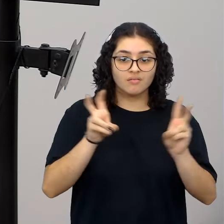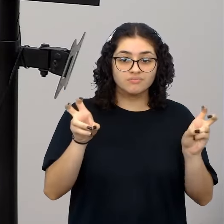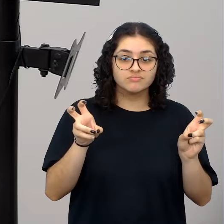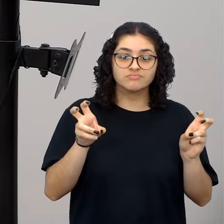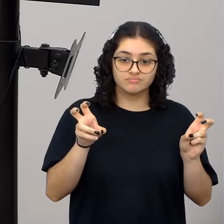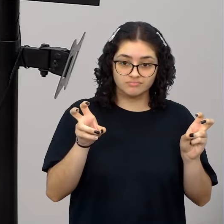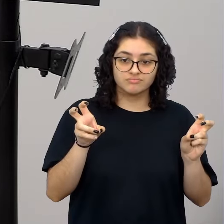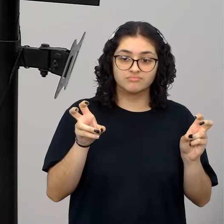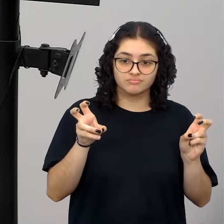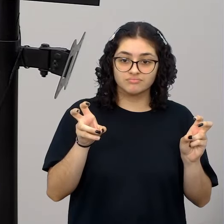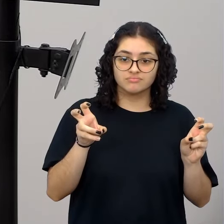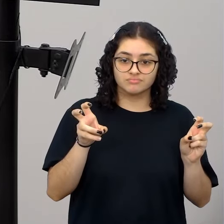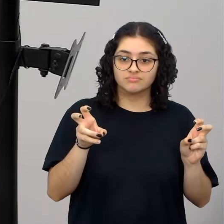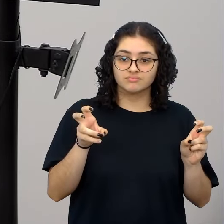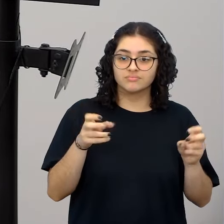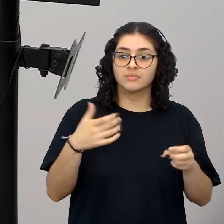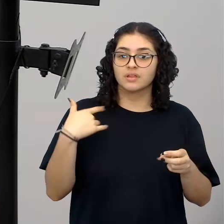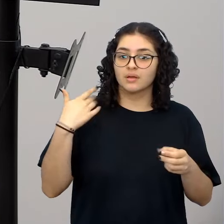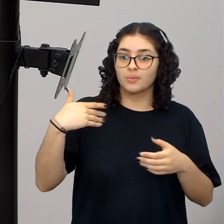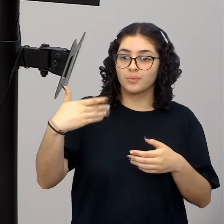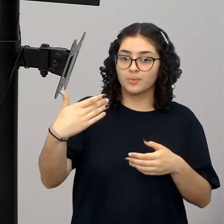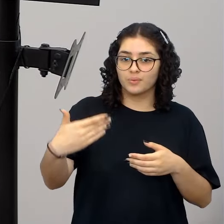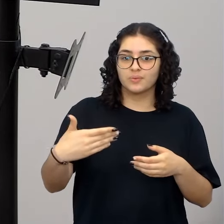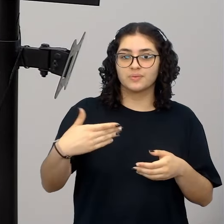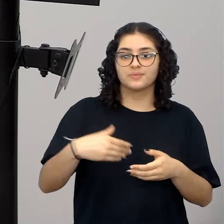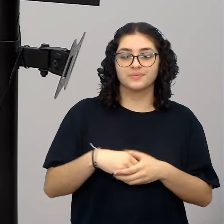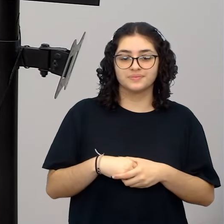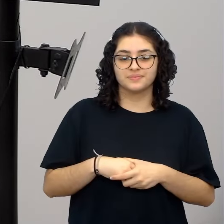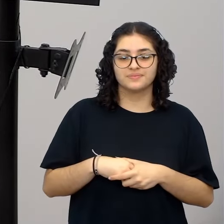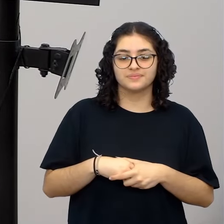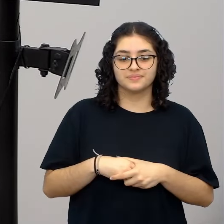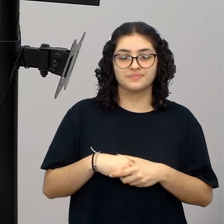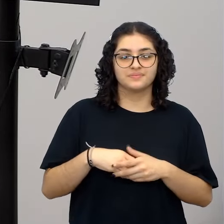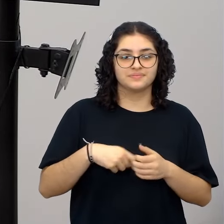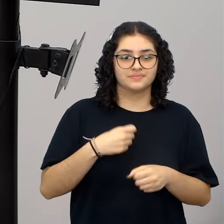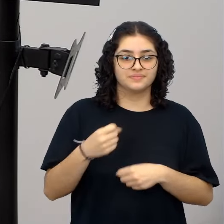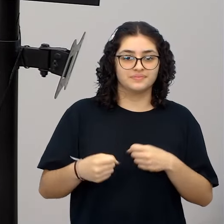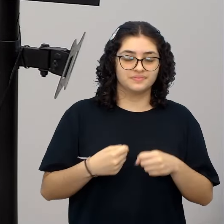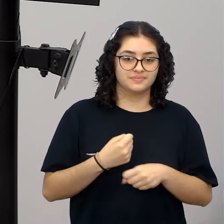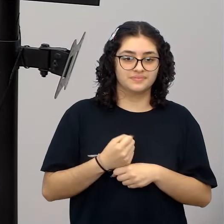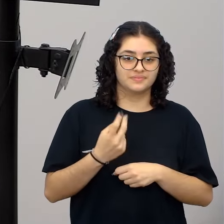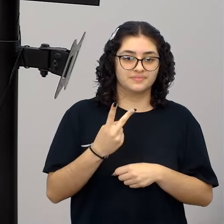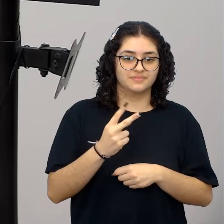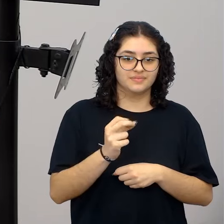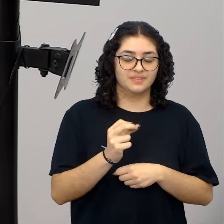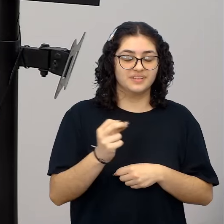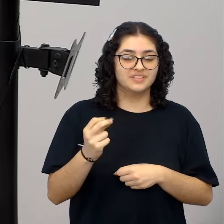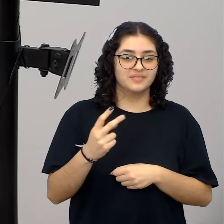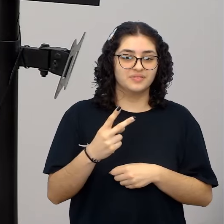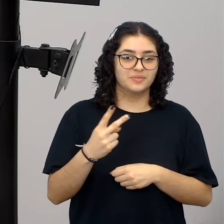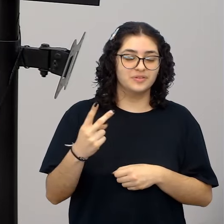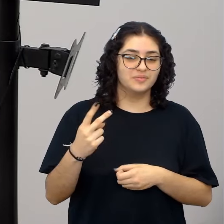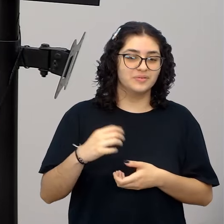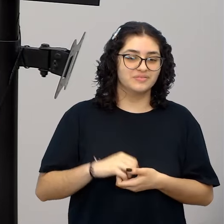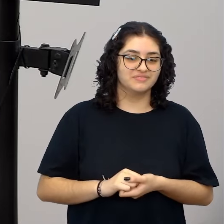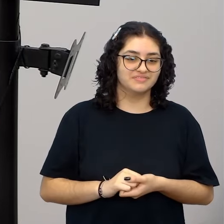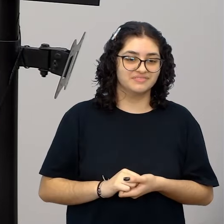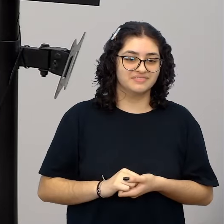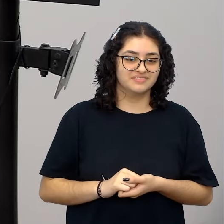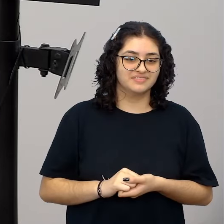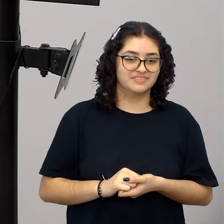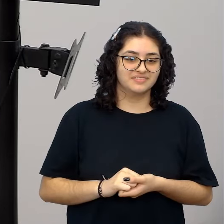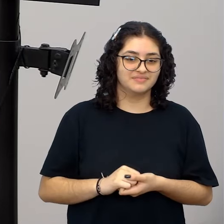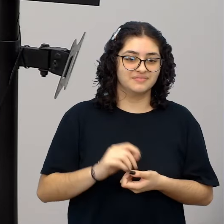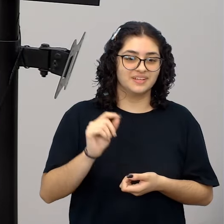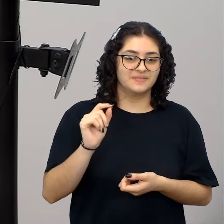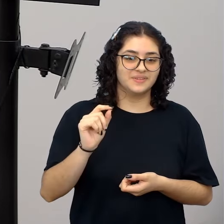para finalizar todo esse nosso caminhar durante esse ano de 2022, tratando de tecnologia e inovação, para falar um